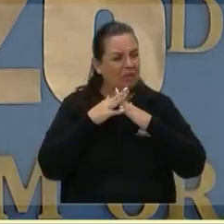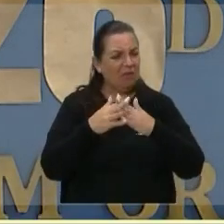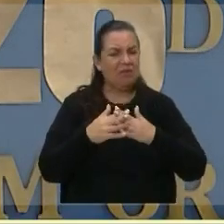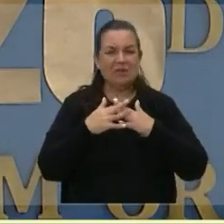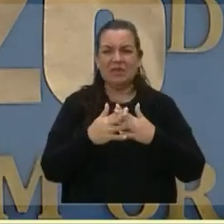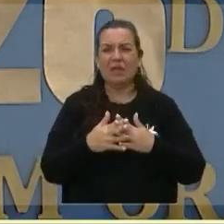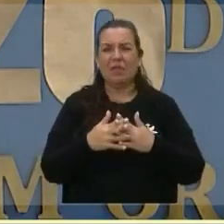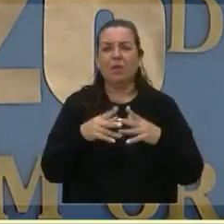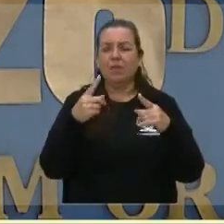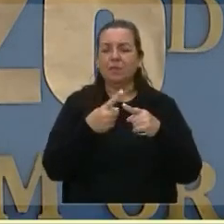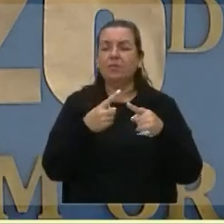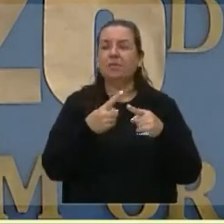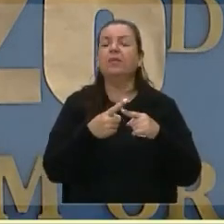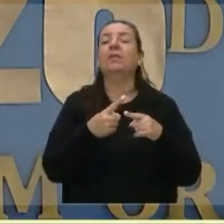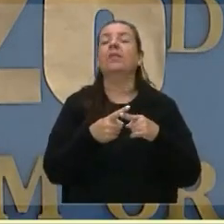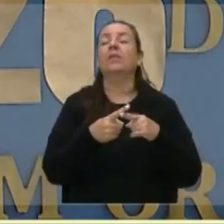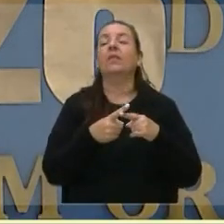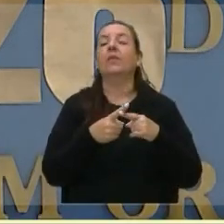porque